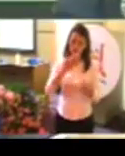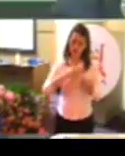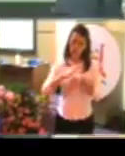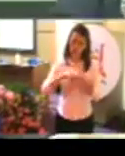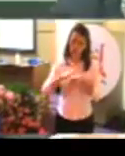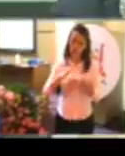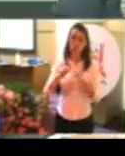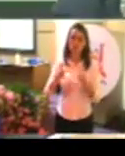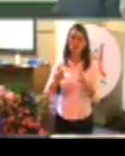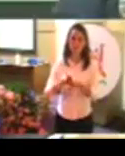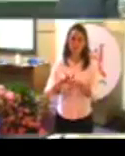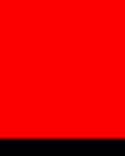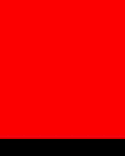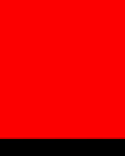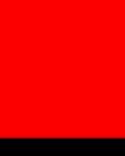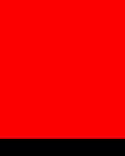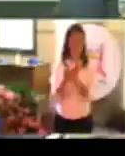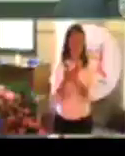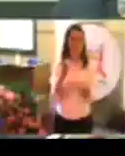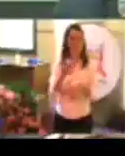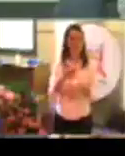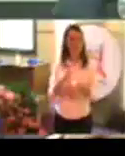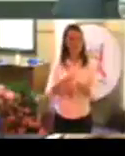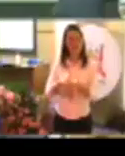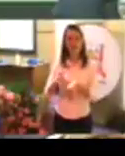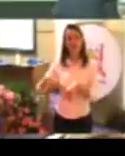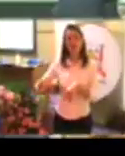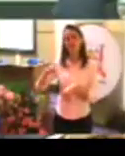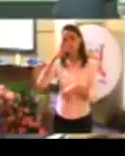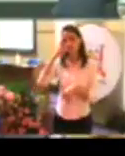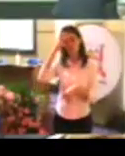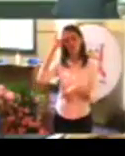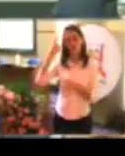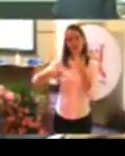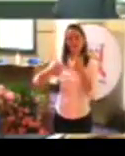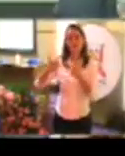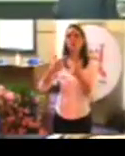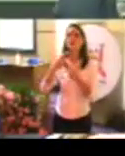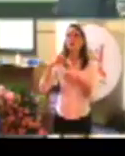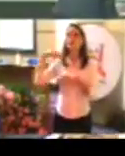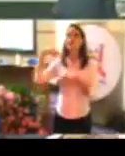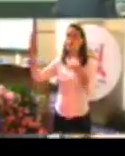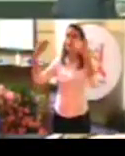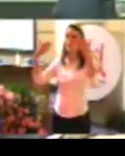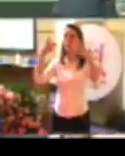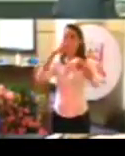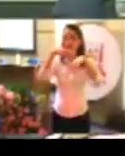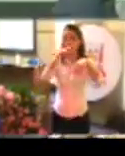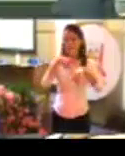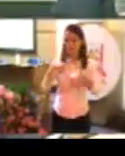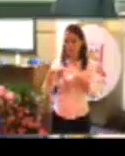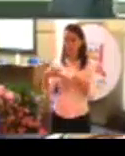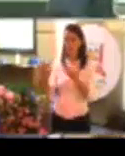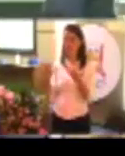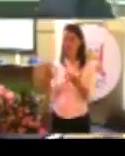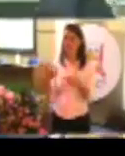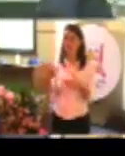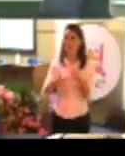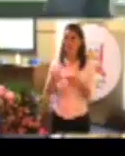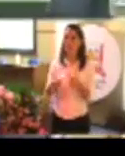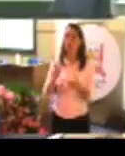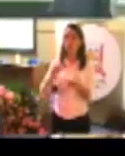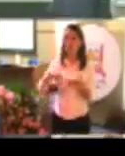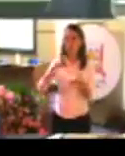criada exclusivamente para a formação dos nossos diplomatas. E os nossos diplomatas são